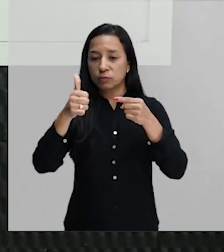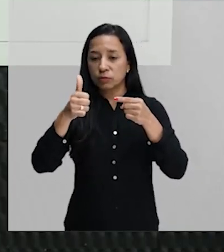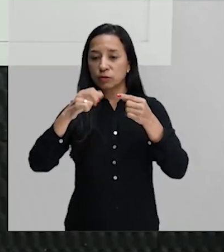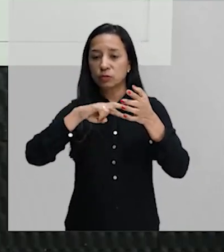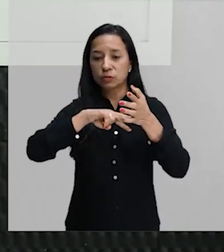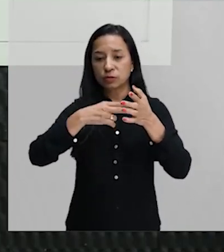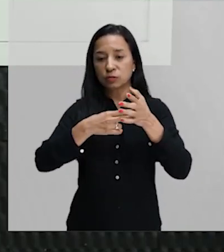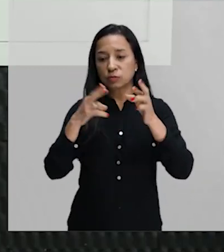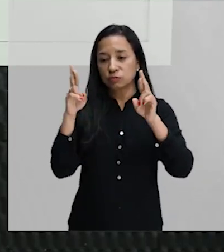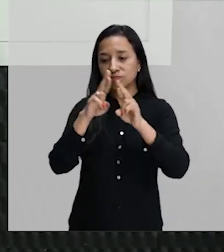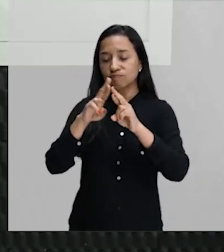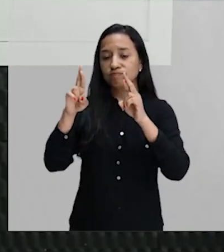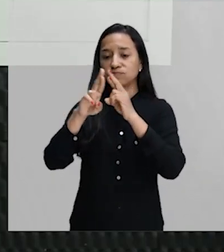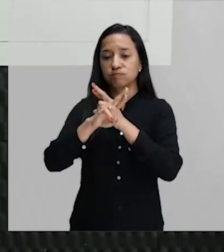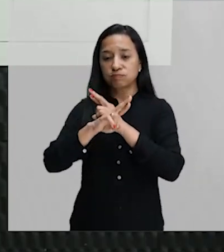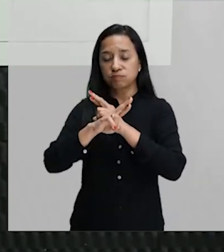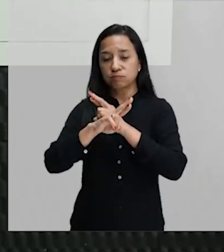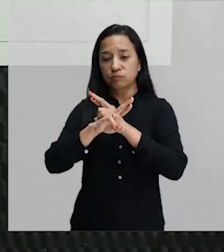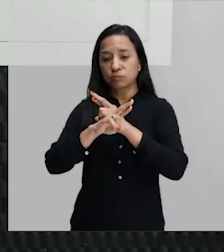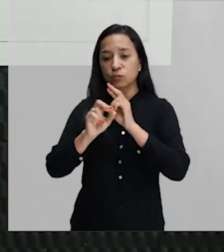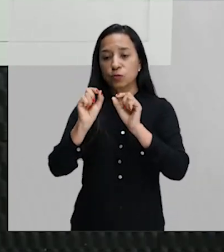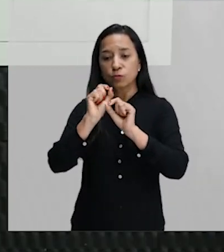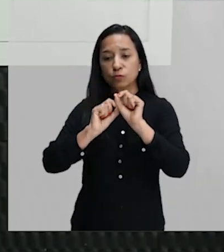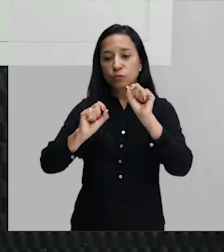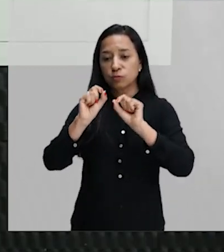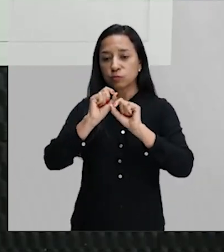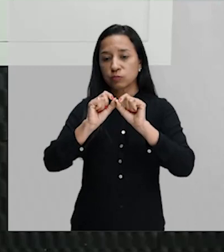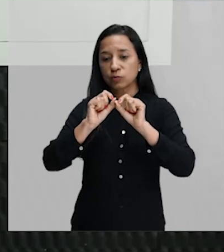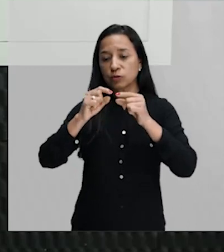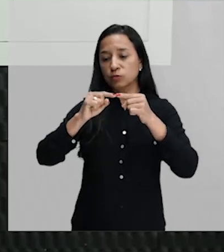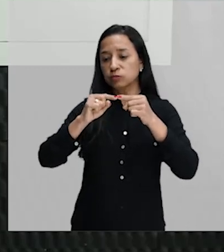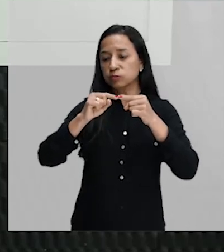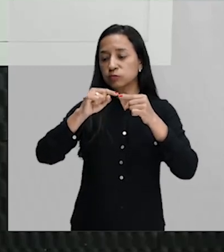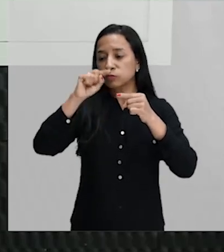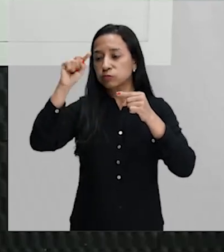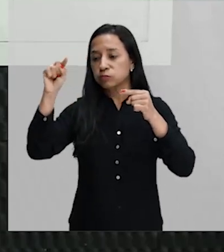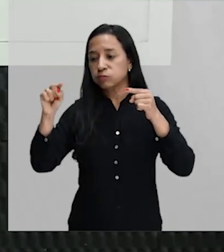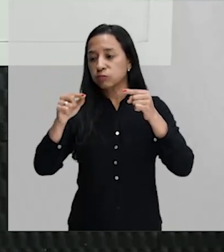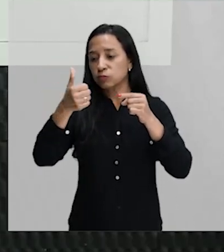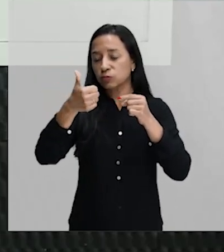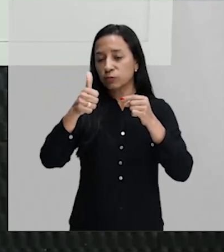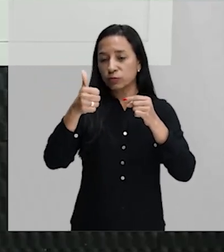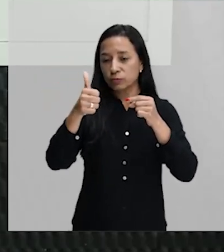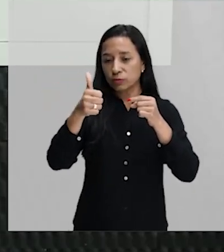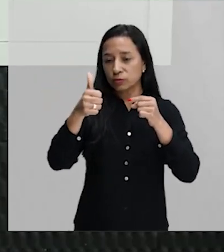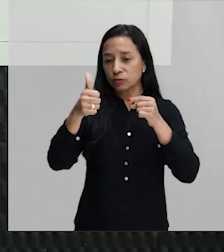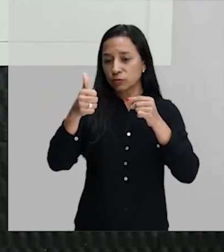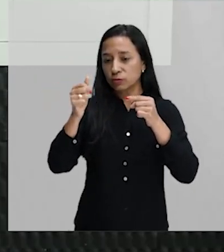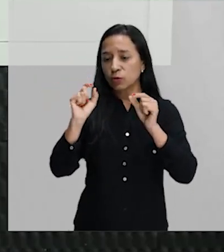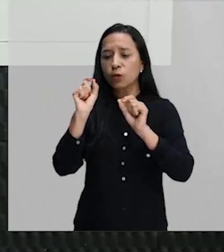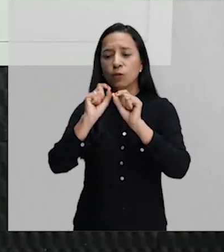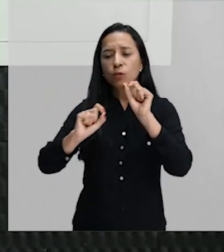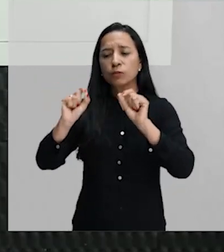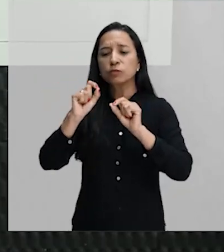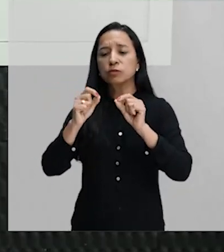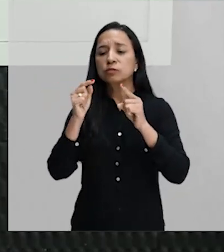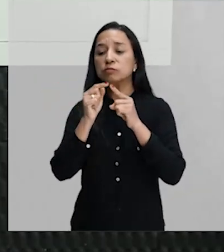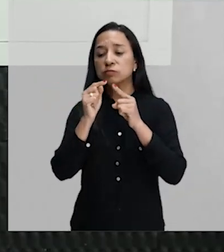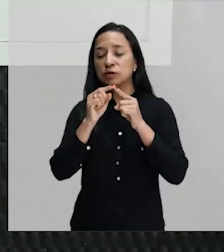significa relacioná-lo com algum arco do primeiro quadrante, com o objetivo de